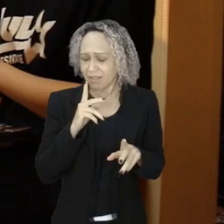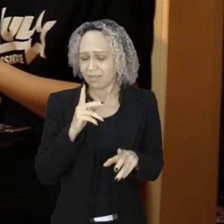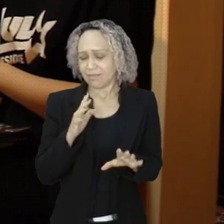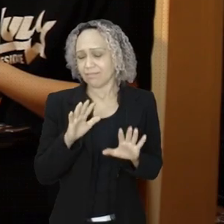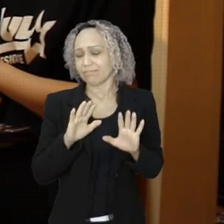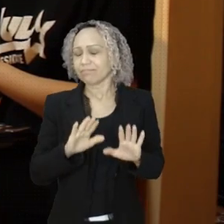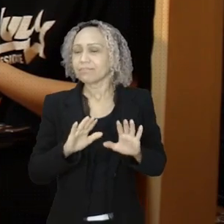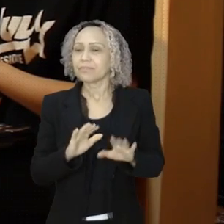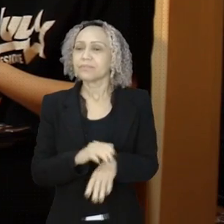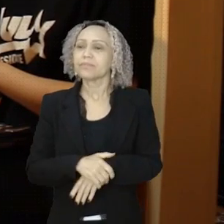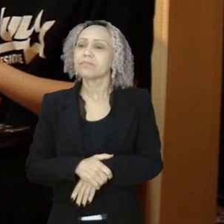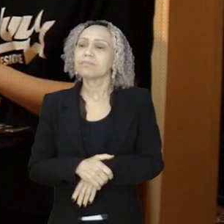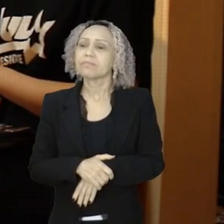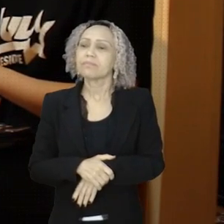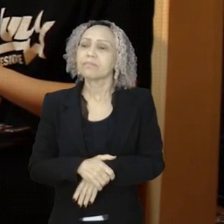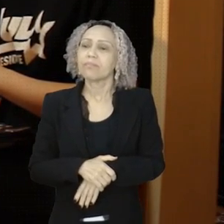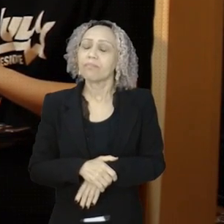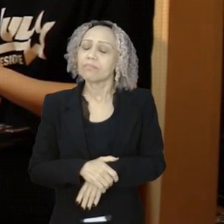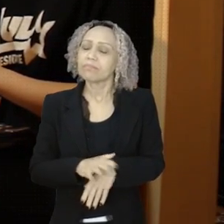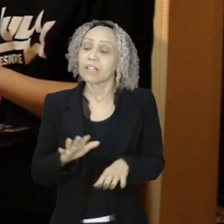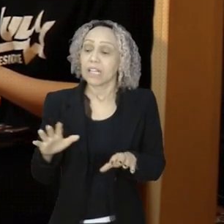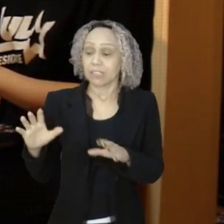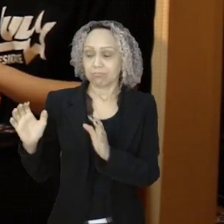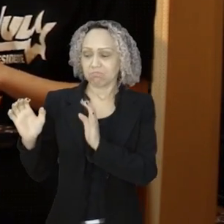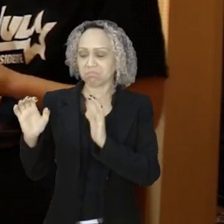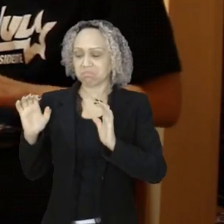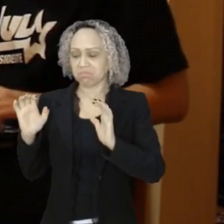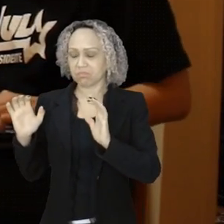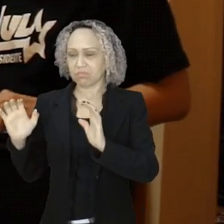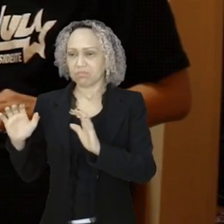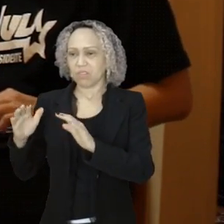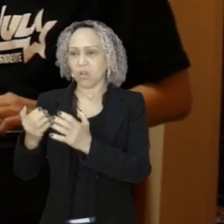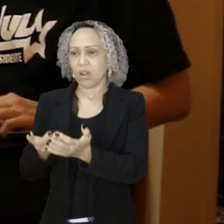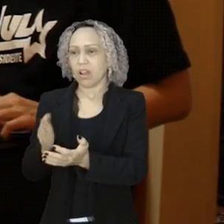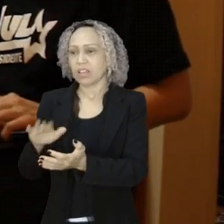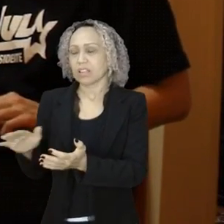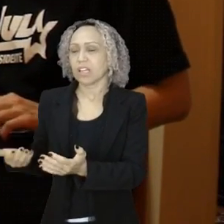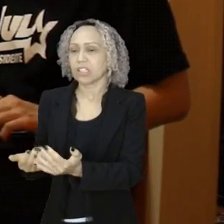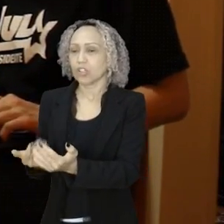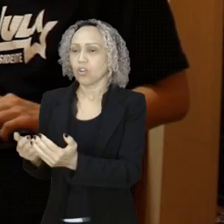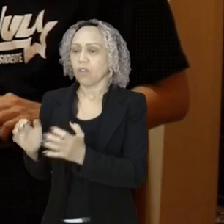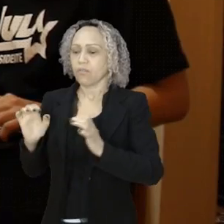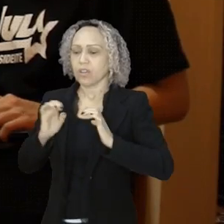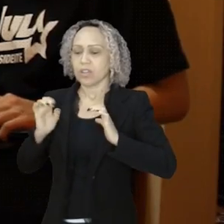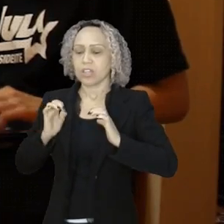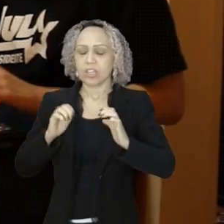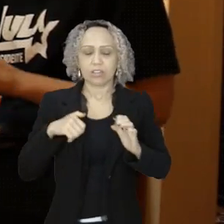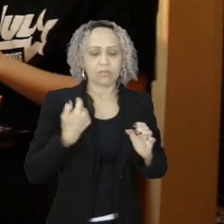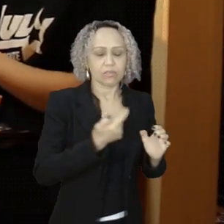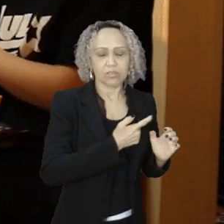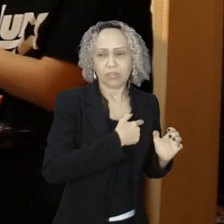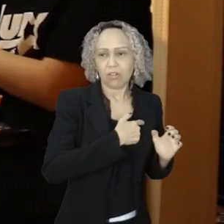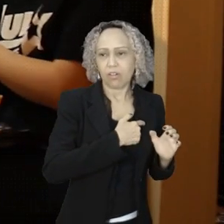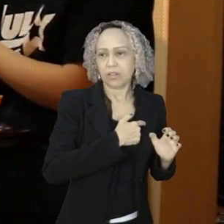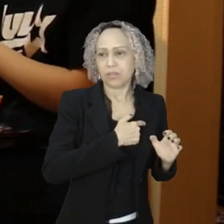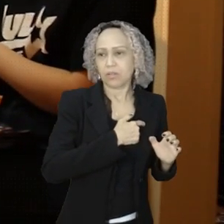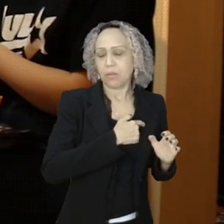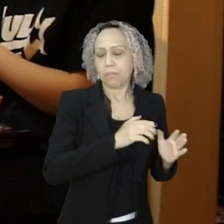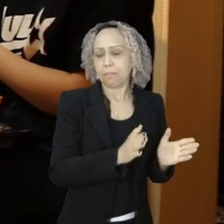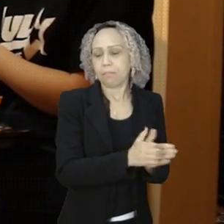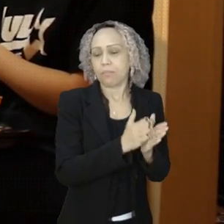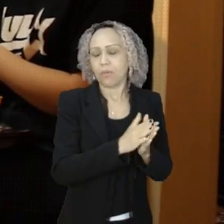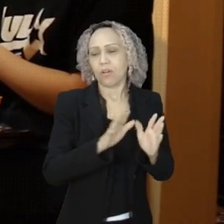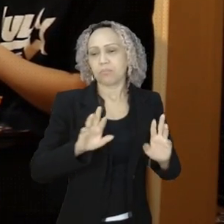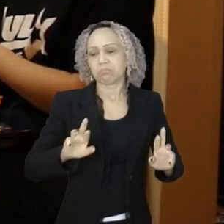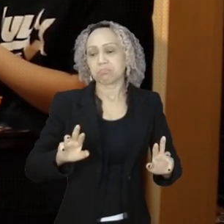Então, realidades bem diferentes da realidade da juventude, que não era